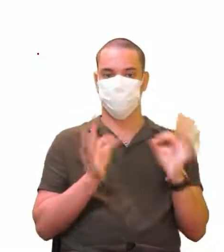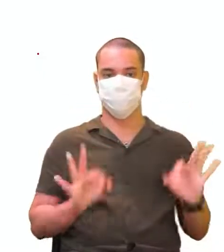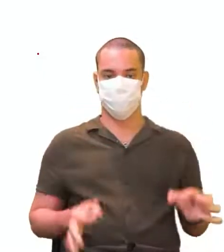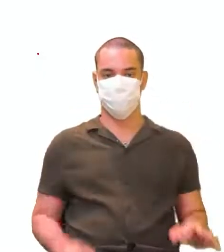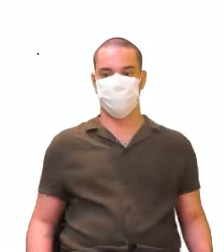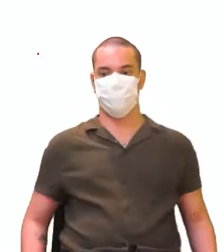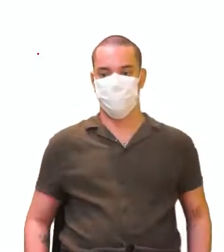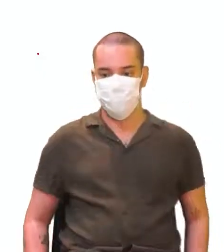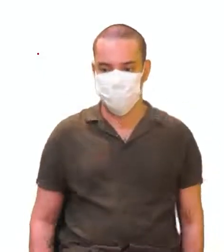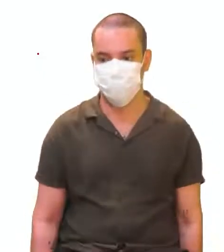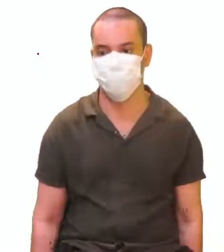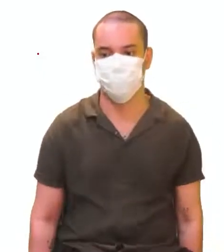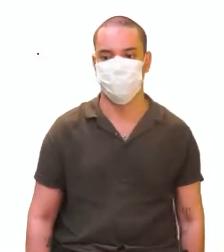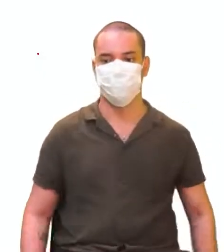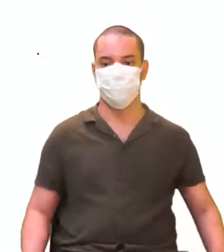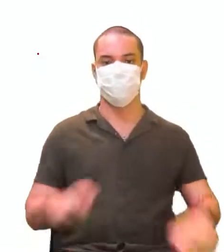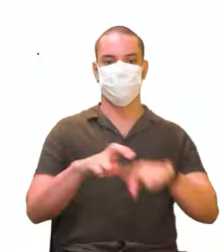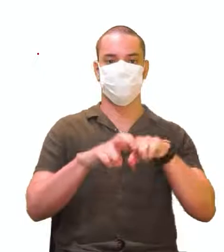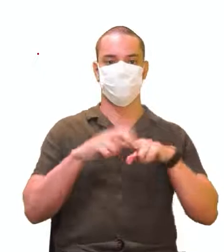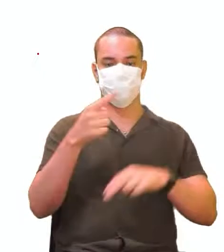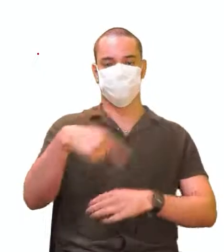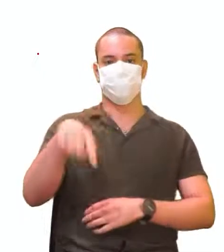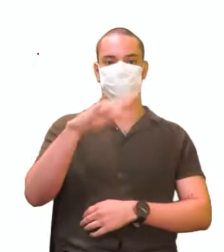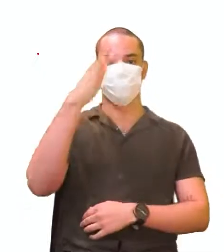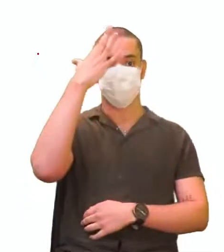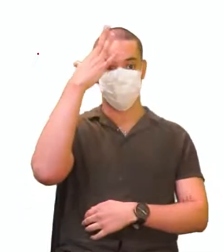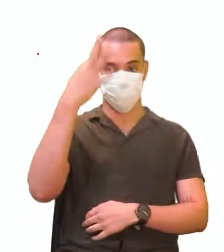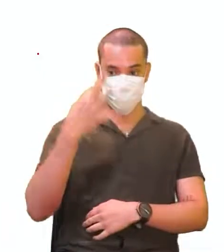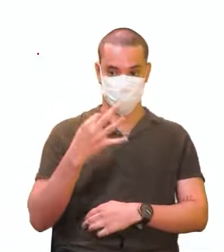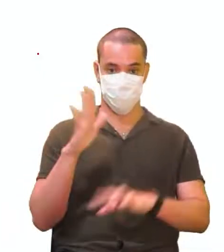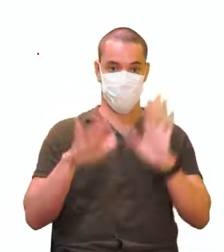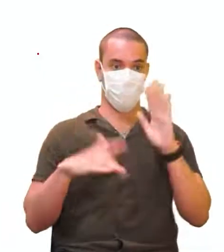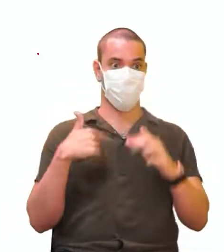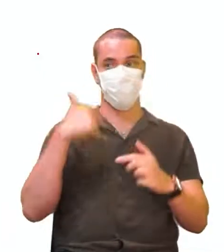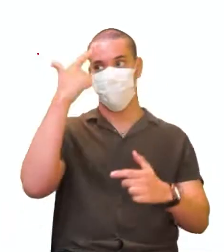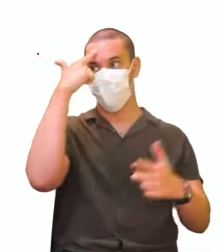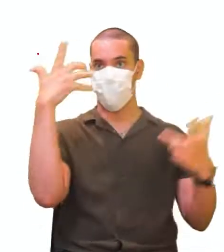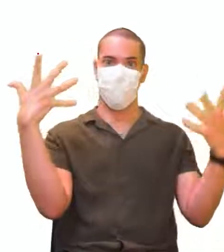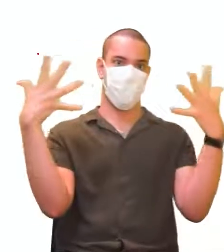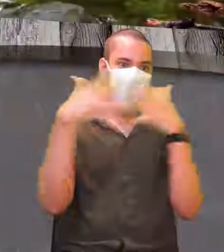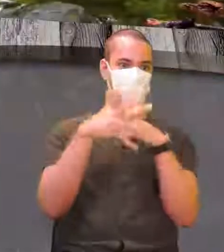Eu espero que tenha dado para compreender um pouquinho. Às vezes dá uma bananada, mas